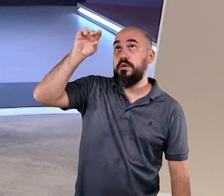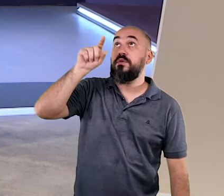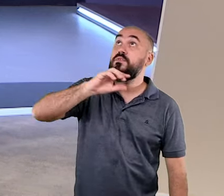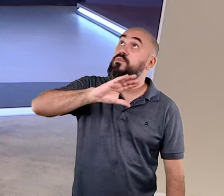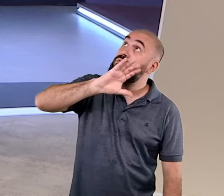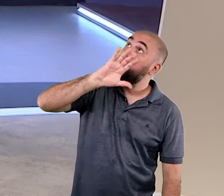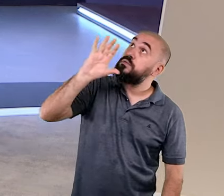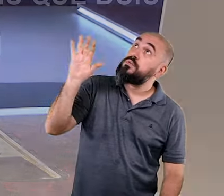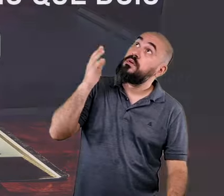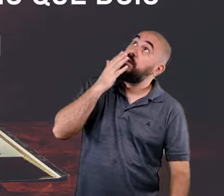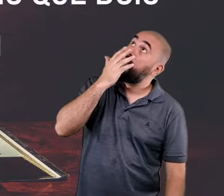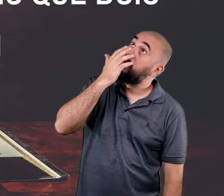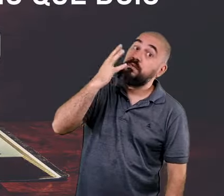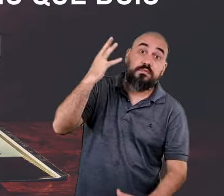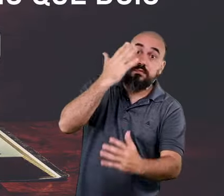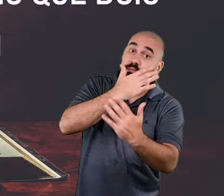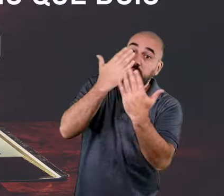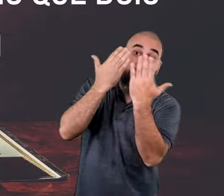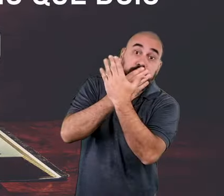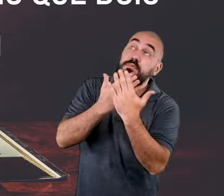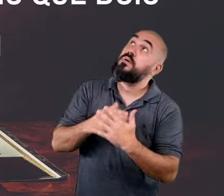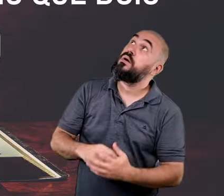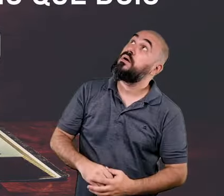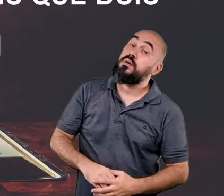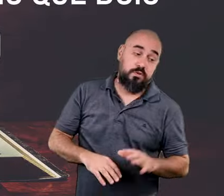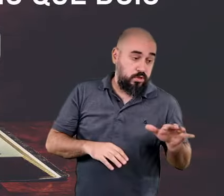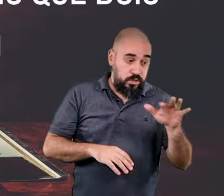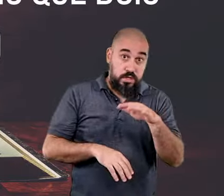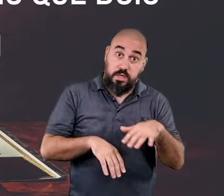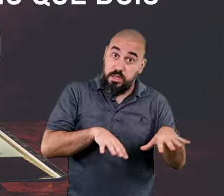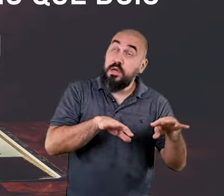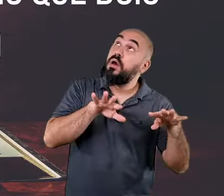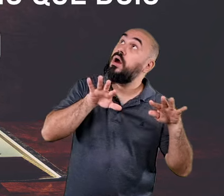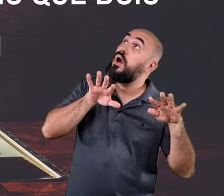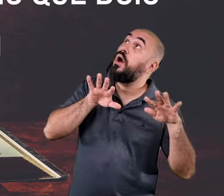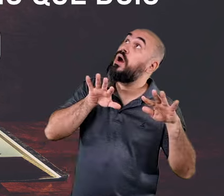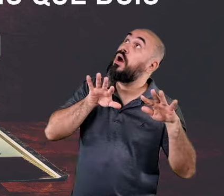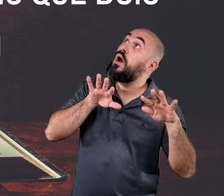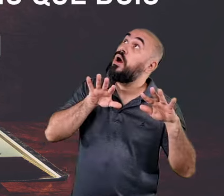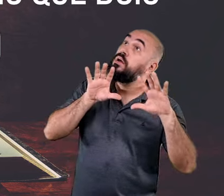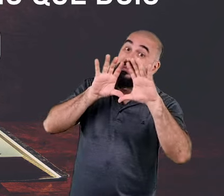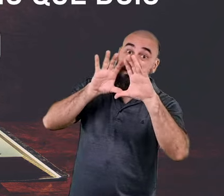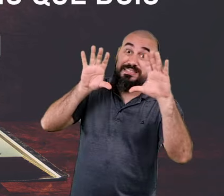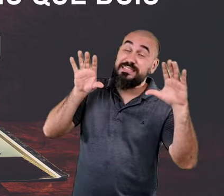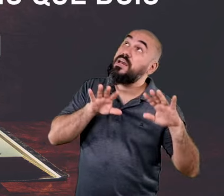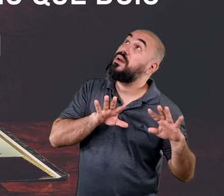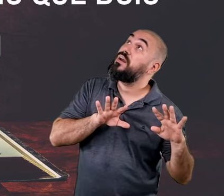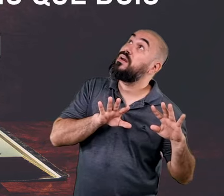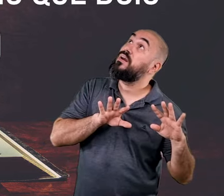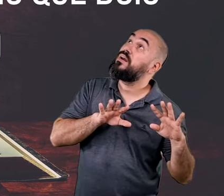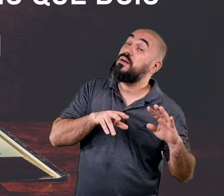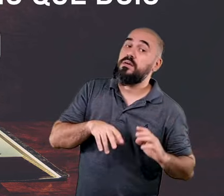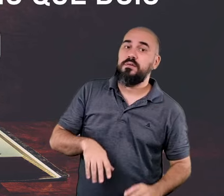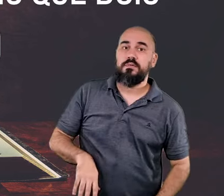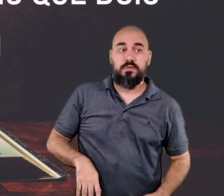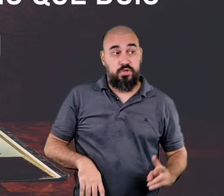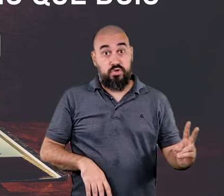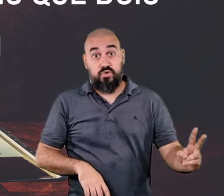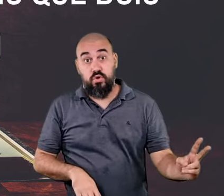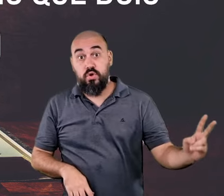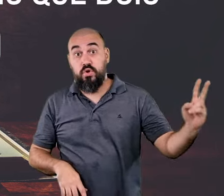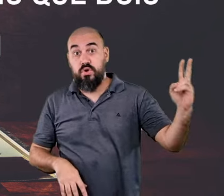diz assim, olha, e estando eles com os olhos fixos no céu, enquanto Jesus subia, eis